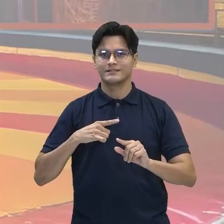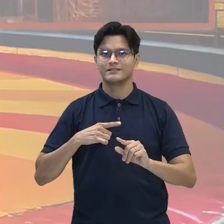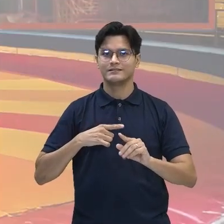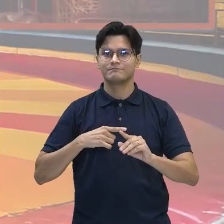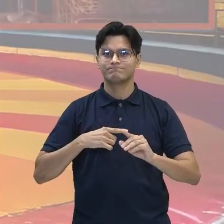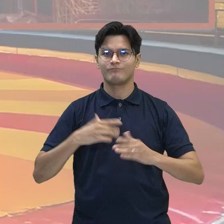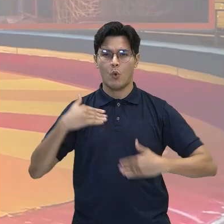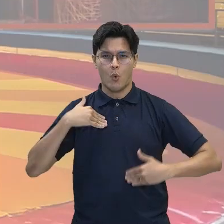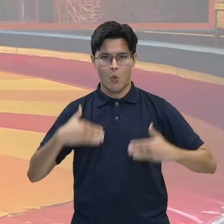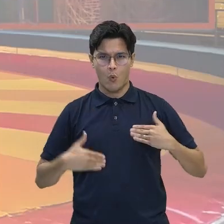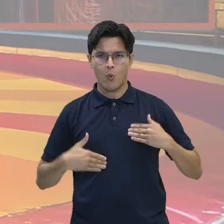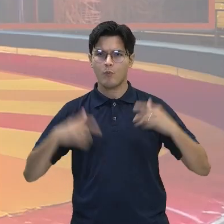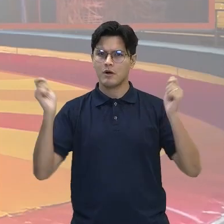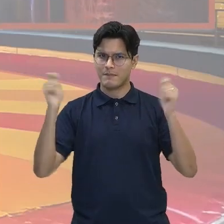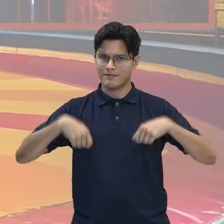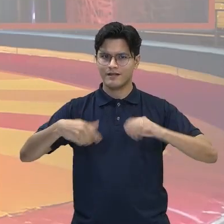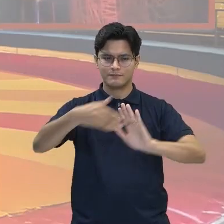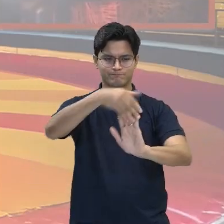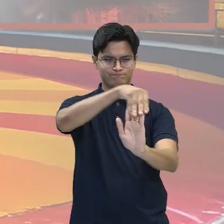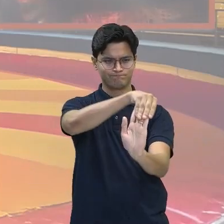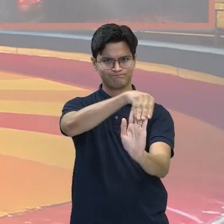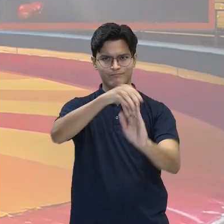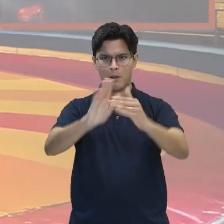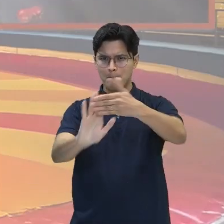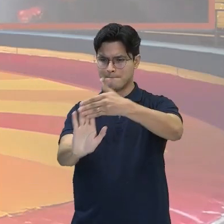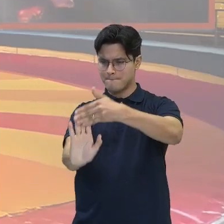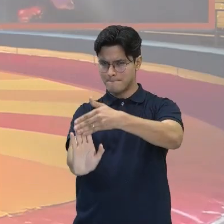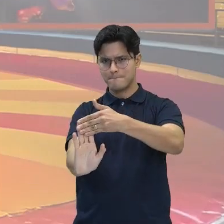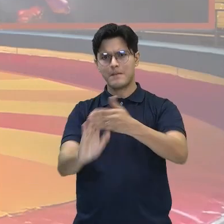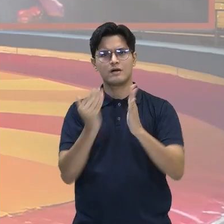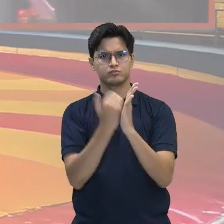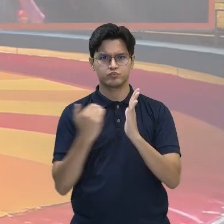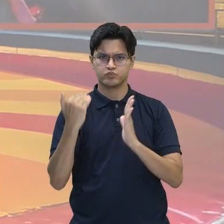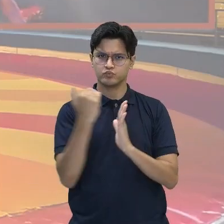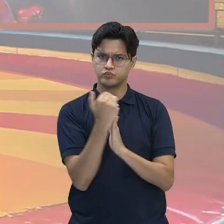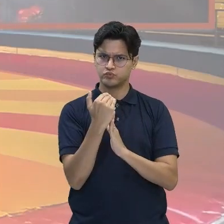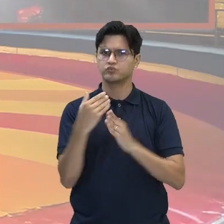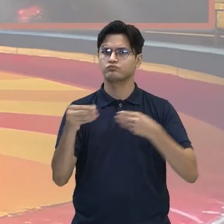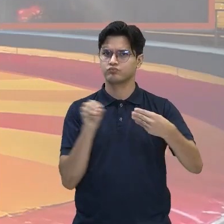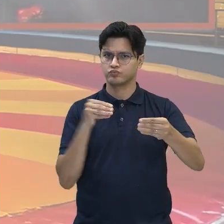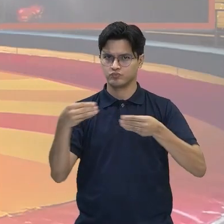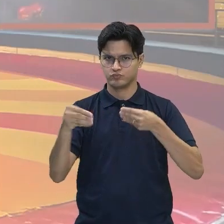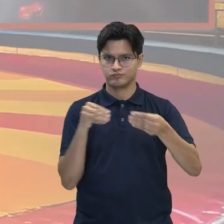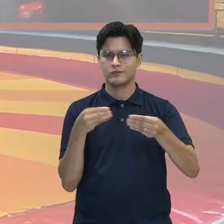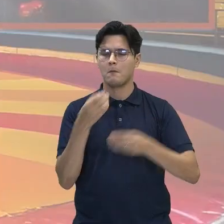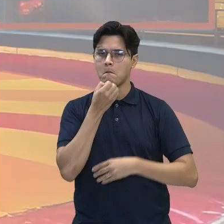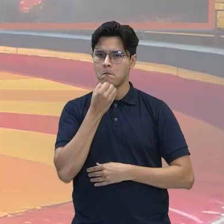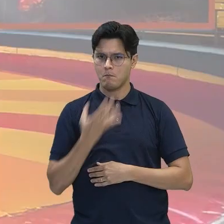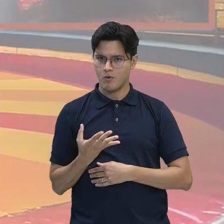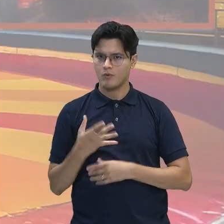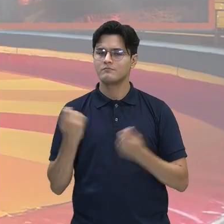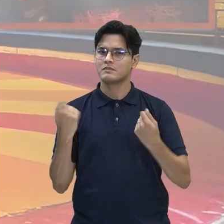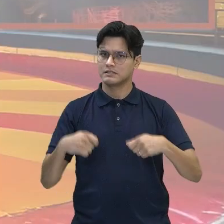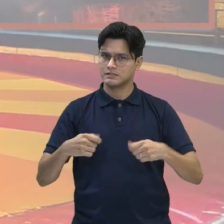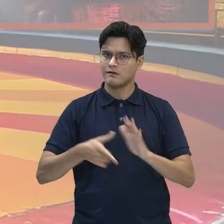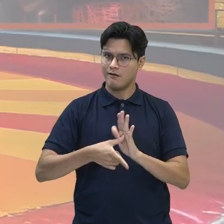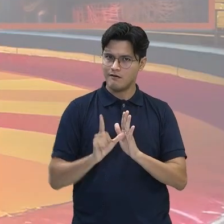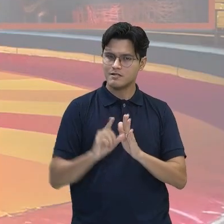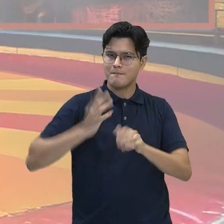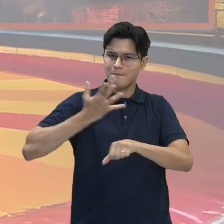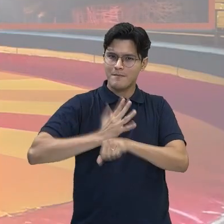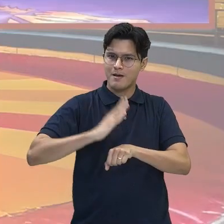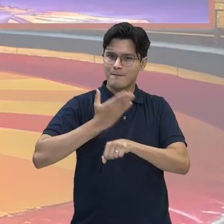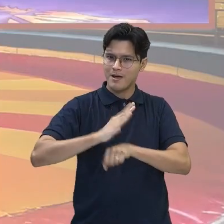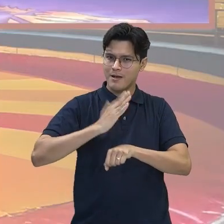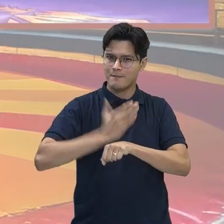hiperflexibilidade. Interessante, né? Precisa de bastante treino. Prosseguindo, outra atividade circense